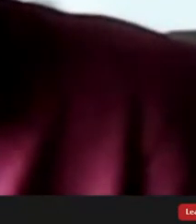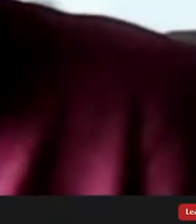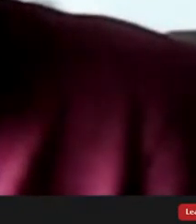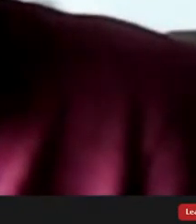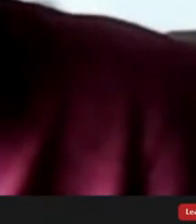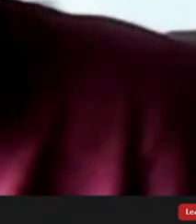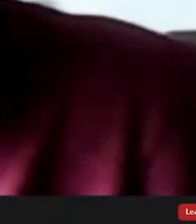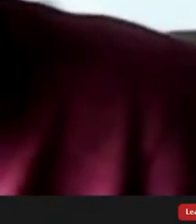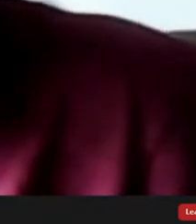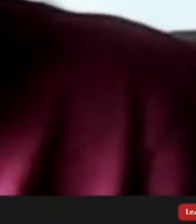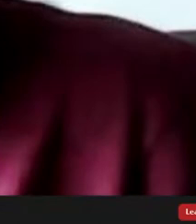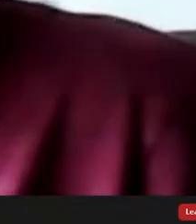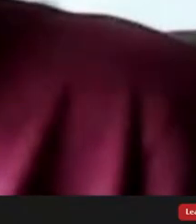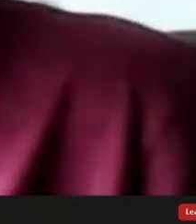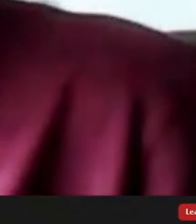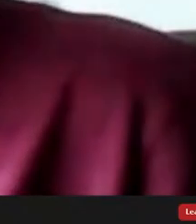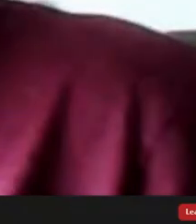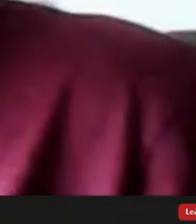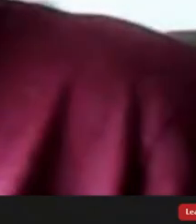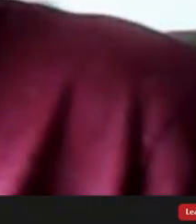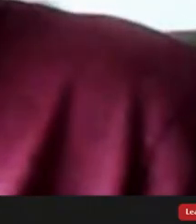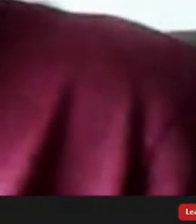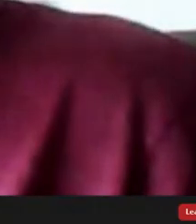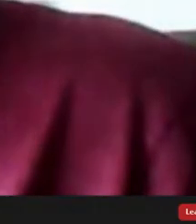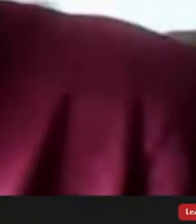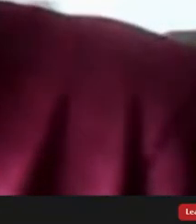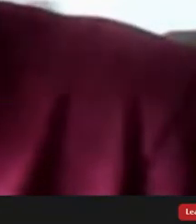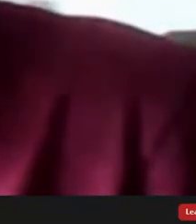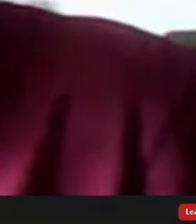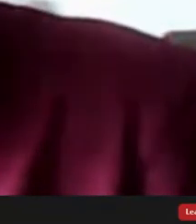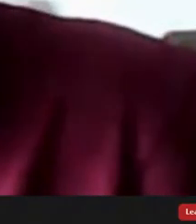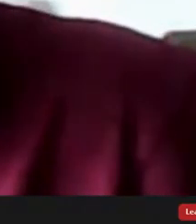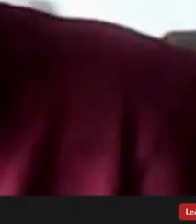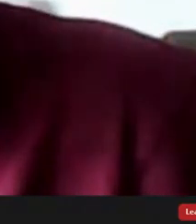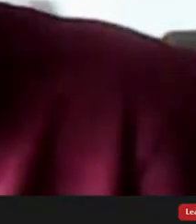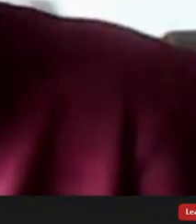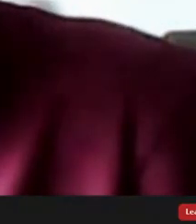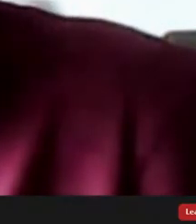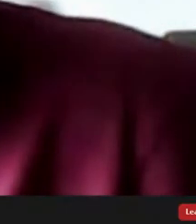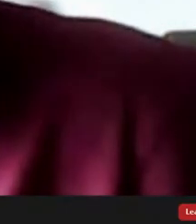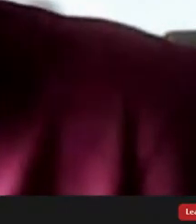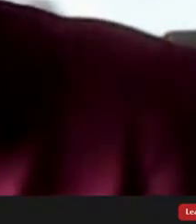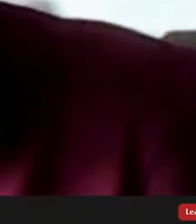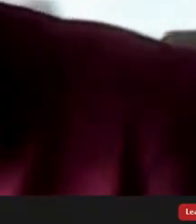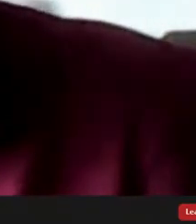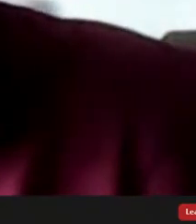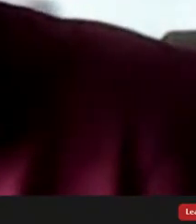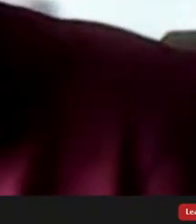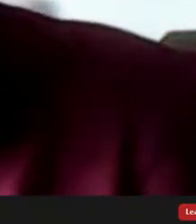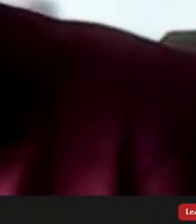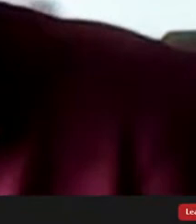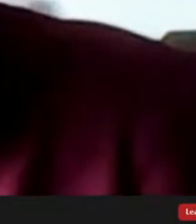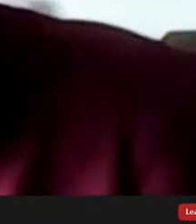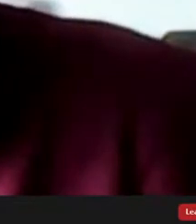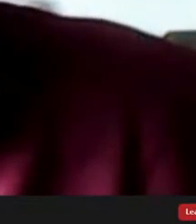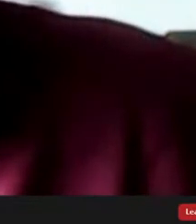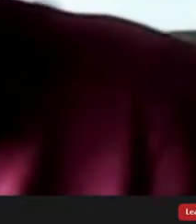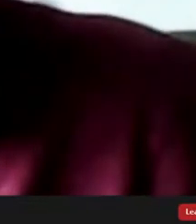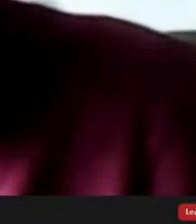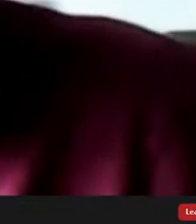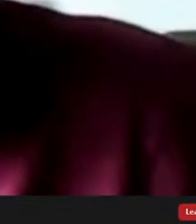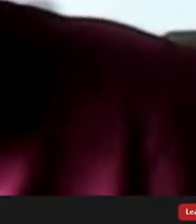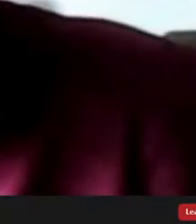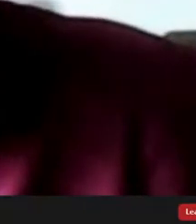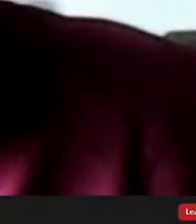para a presidência da FATEC e para o conjunto, né, dos representantes, das representações aqui, é